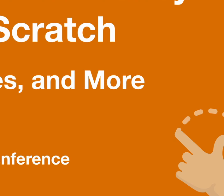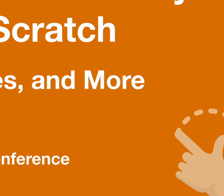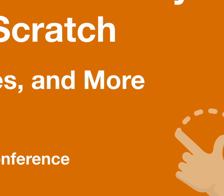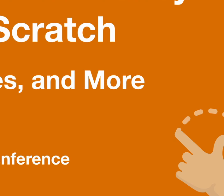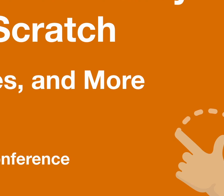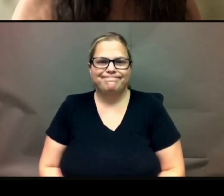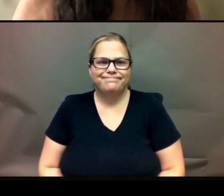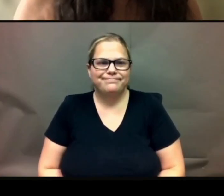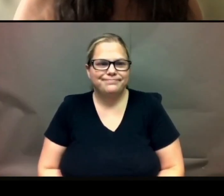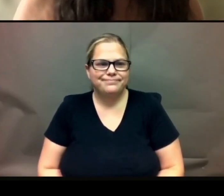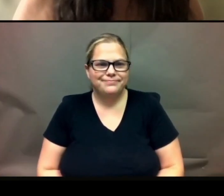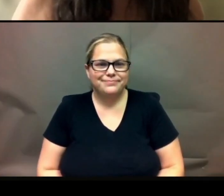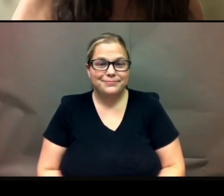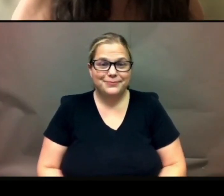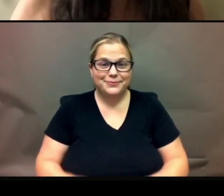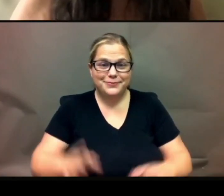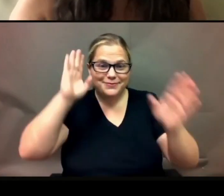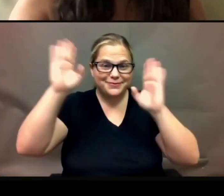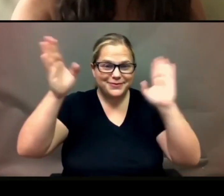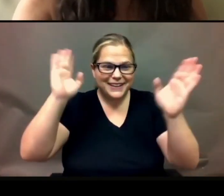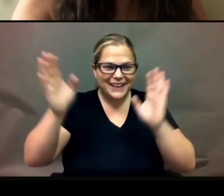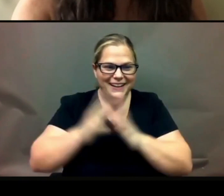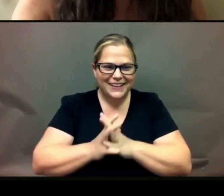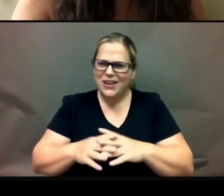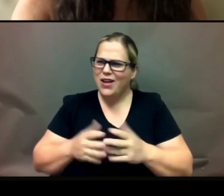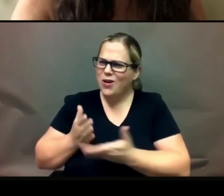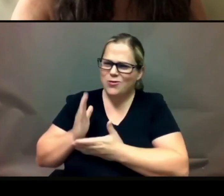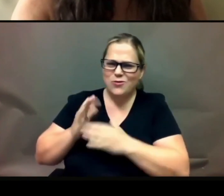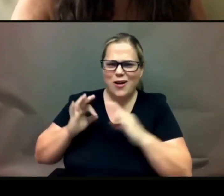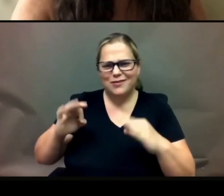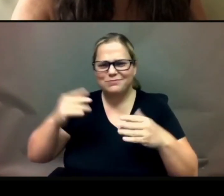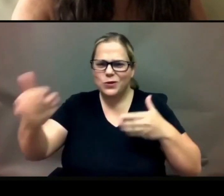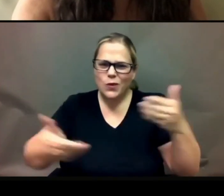Olá, bem-vindos!